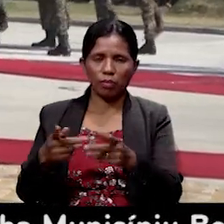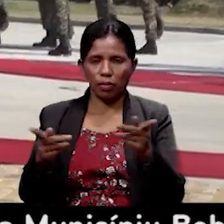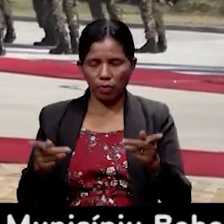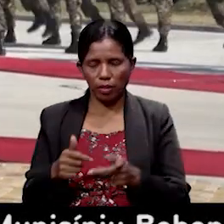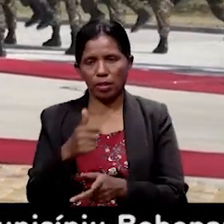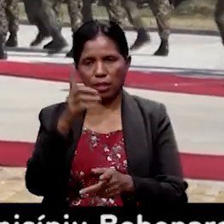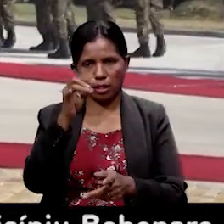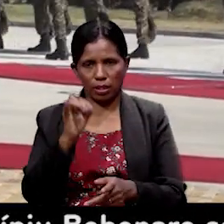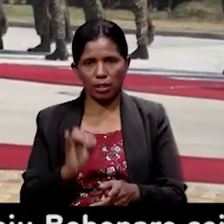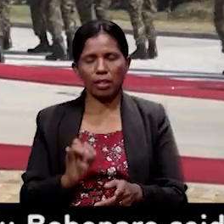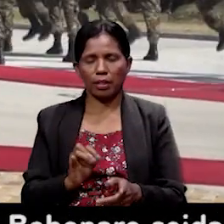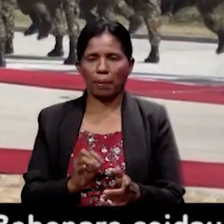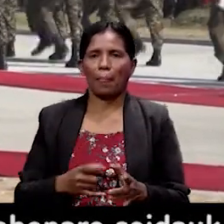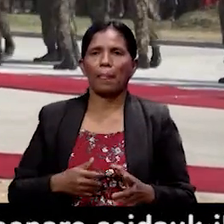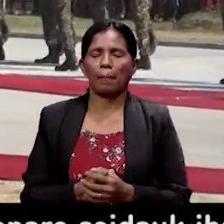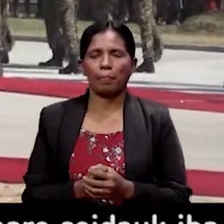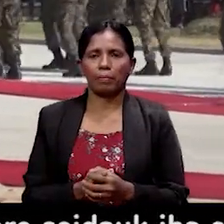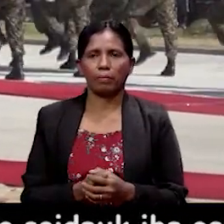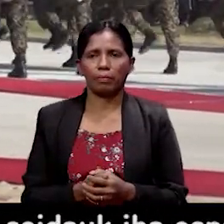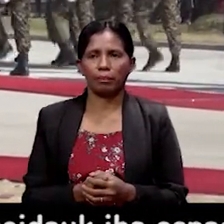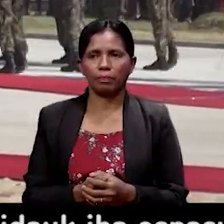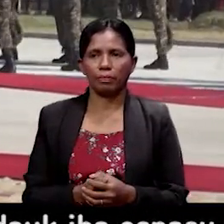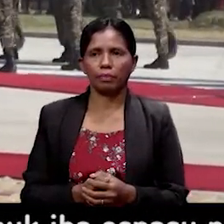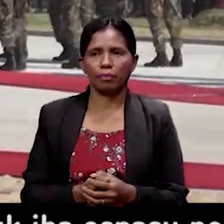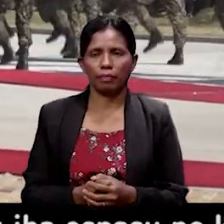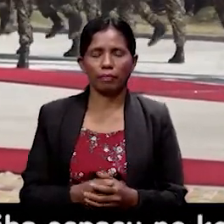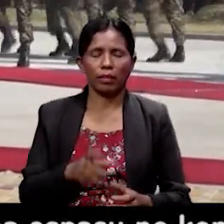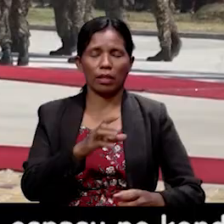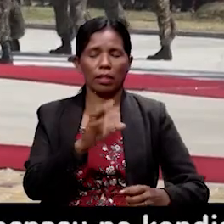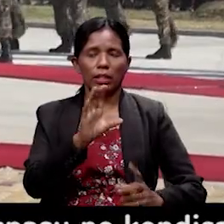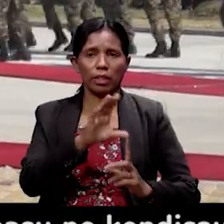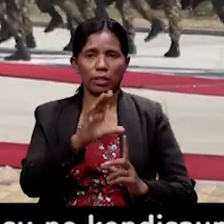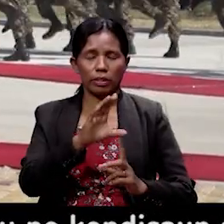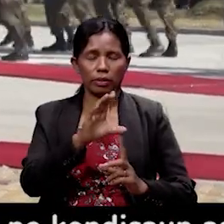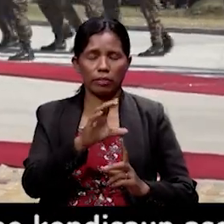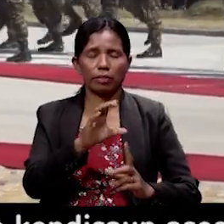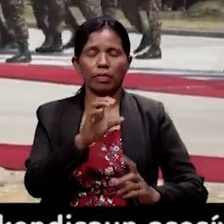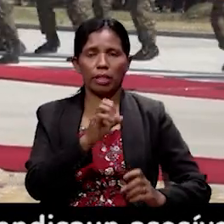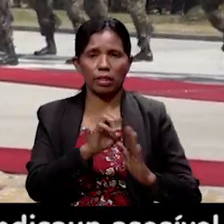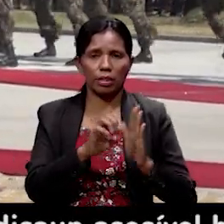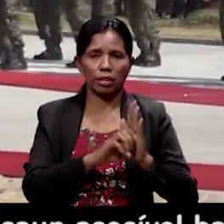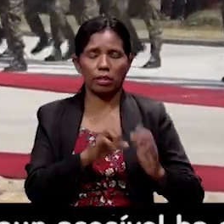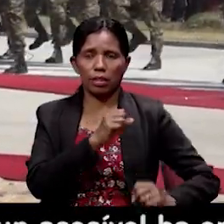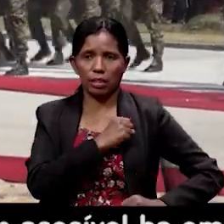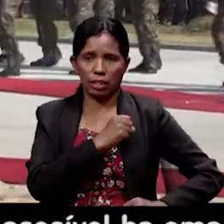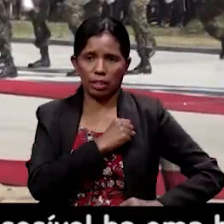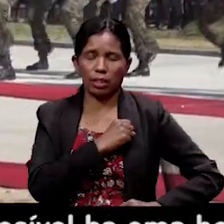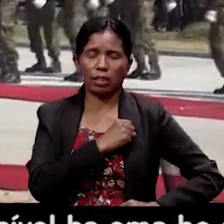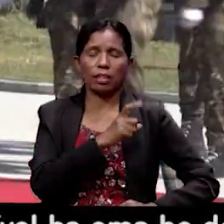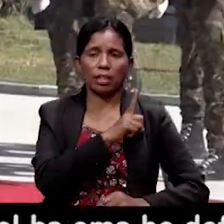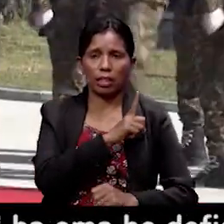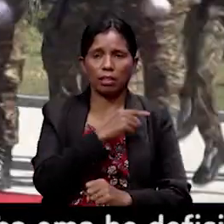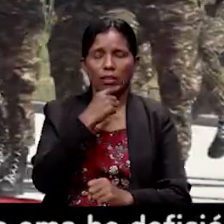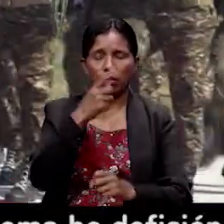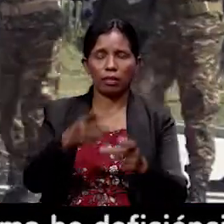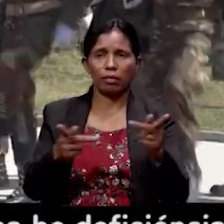hadili. Sefistaru Mayor Jenderal FF Deteli Tenente Jenderal Lereanan Timur hatiaten maske fatin makhalo mudansa mai be atividade no programa